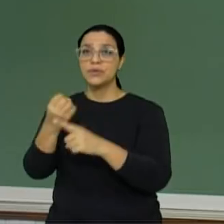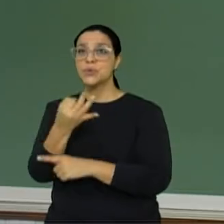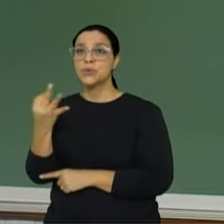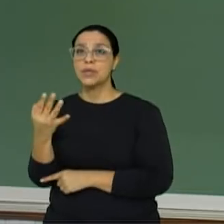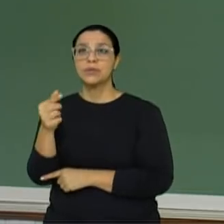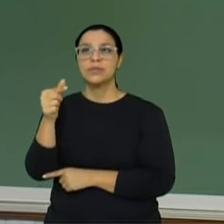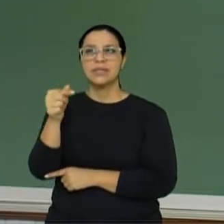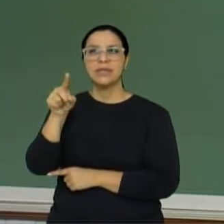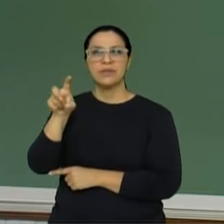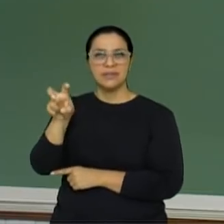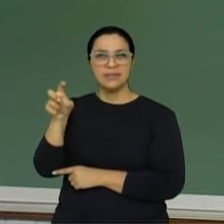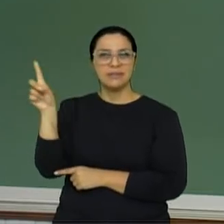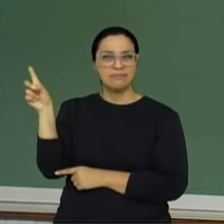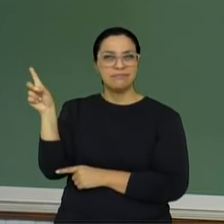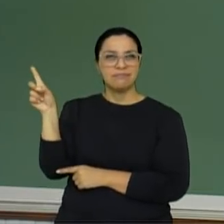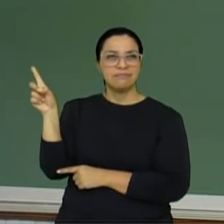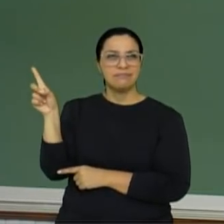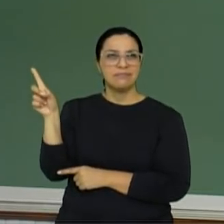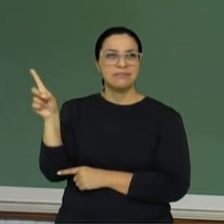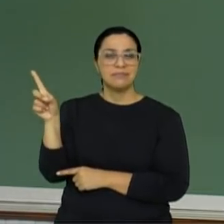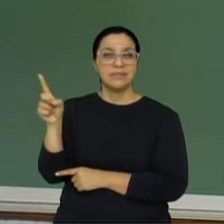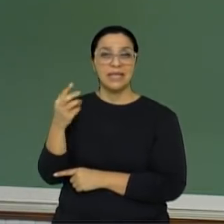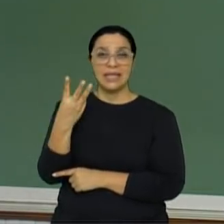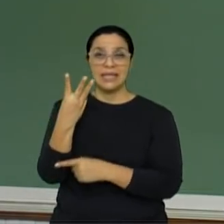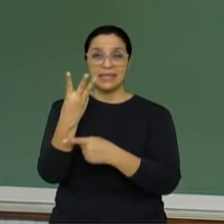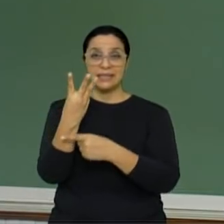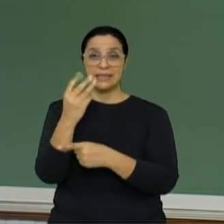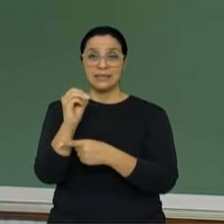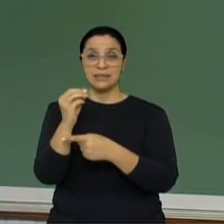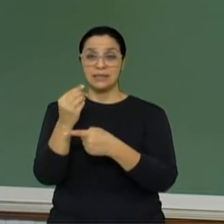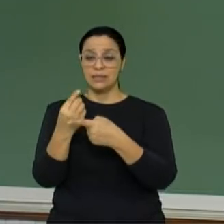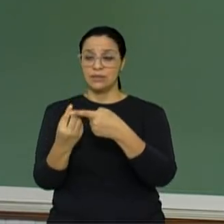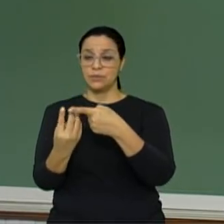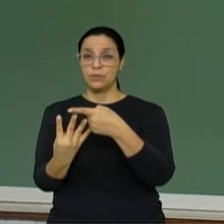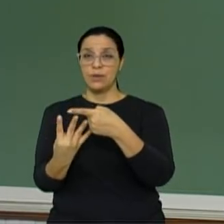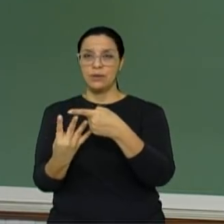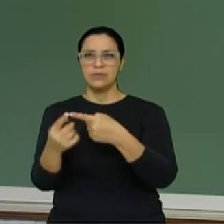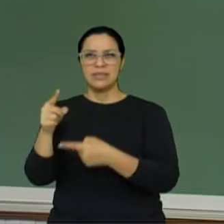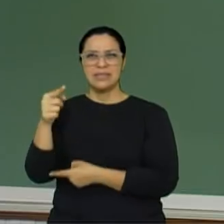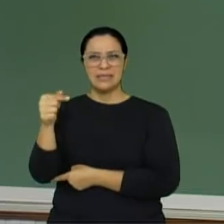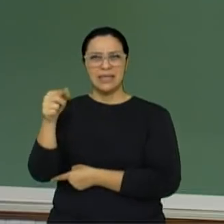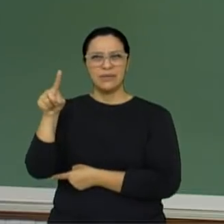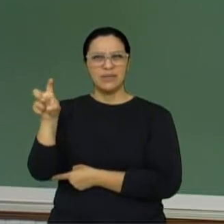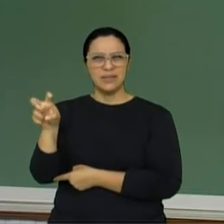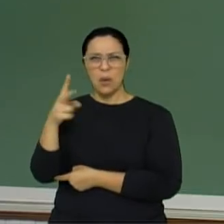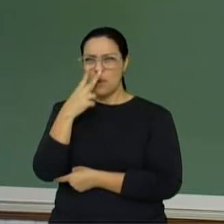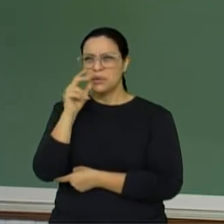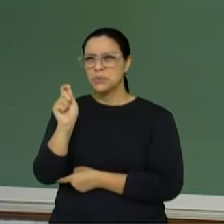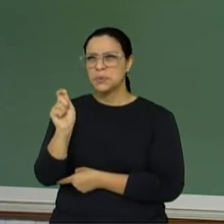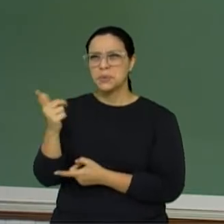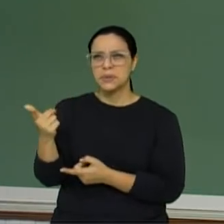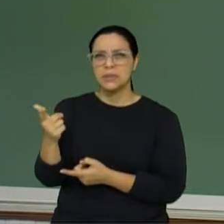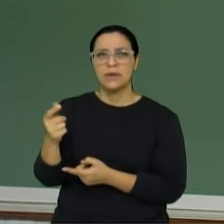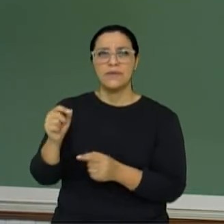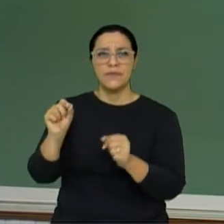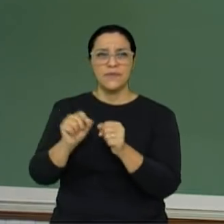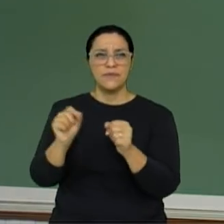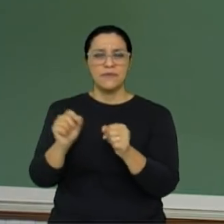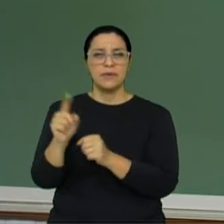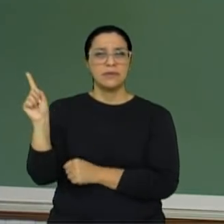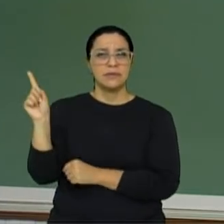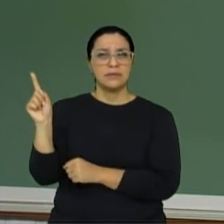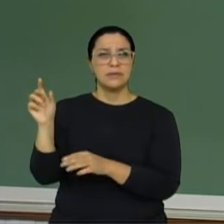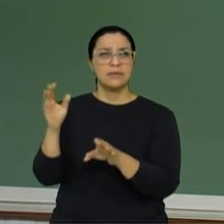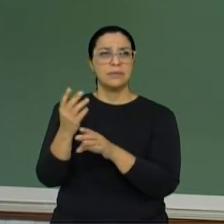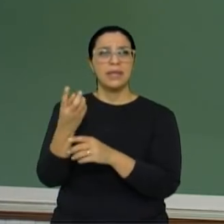dar 7,5, né? 30 divididos por 4, dá 7,5, se eu não estou enganado. Se você multiplicar 4 por